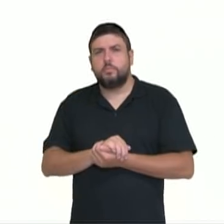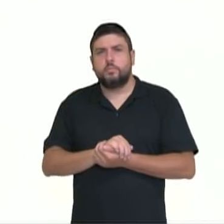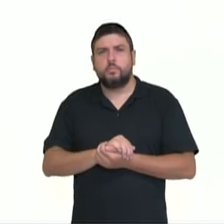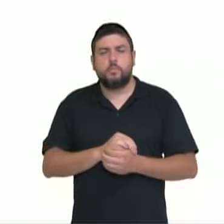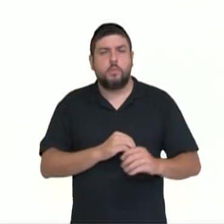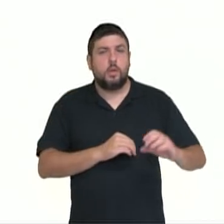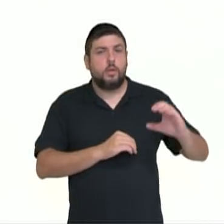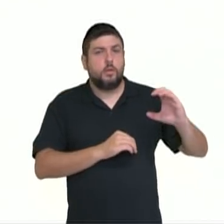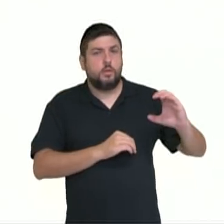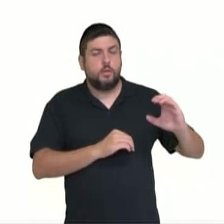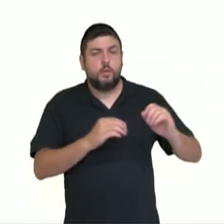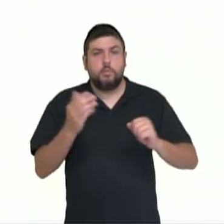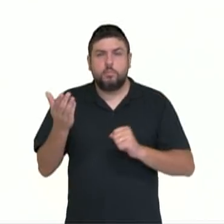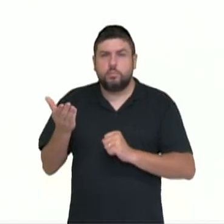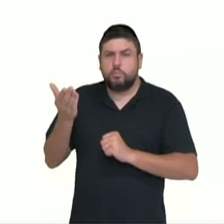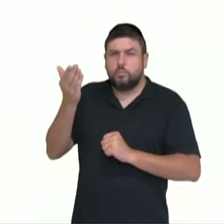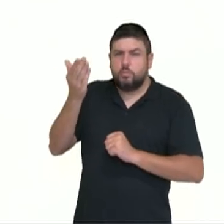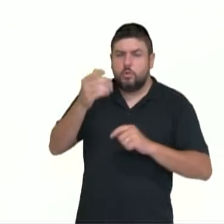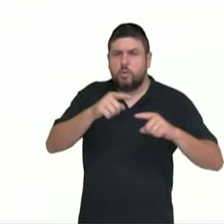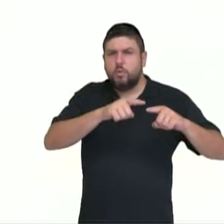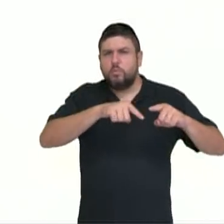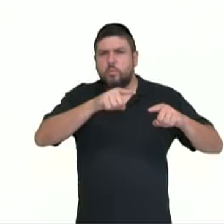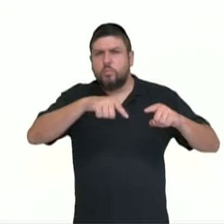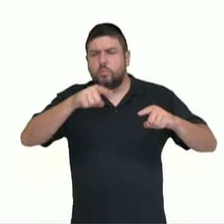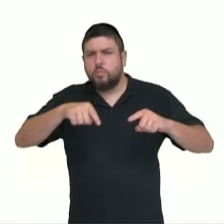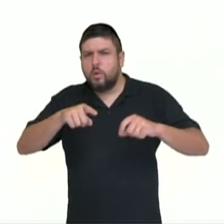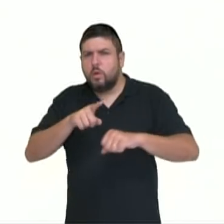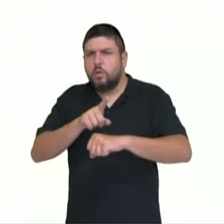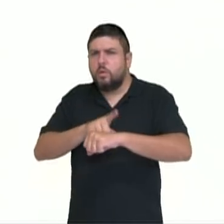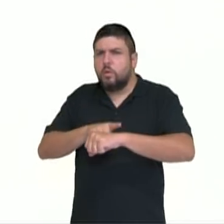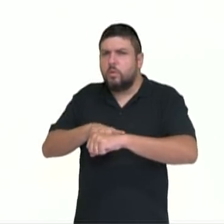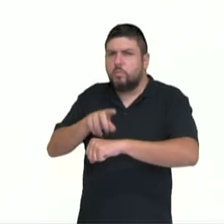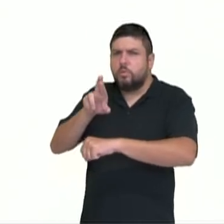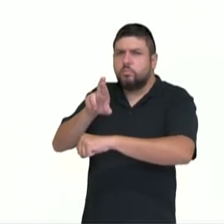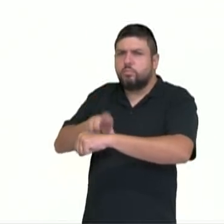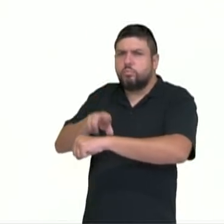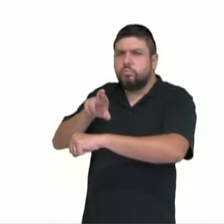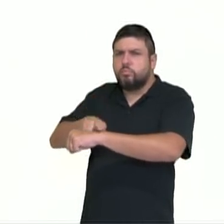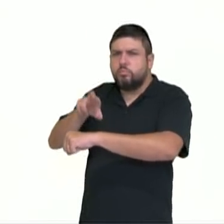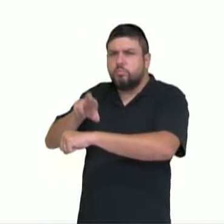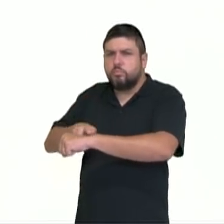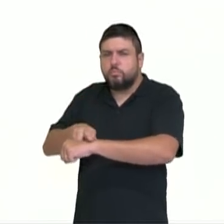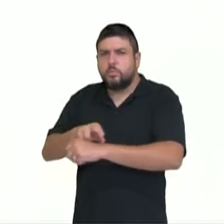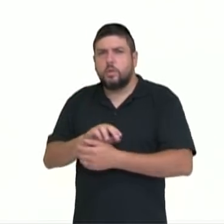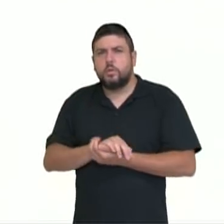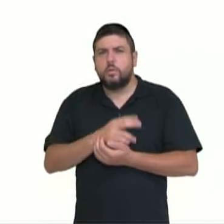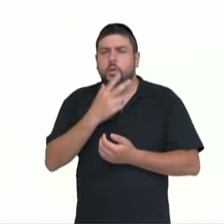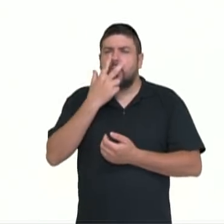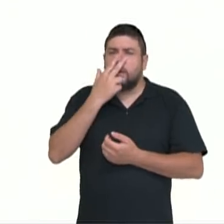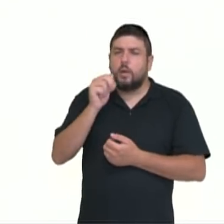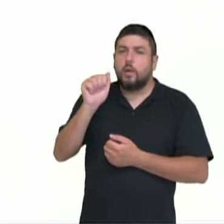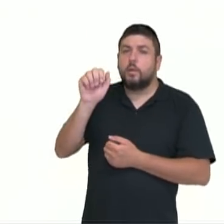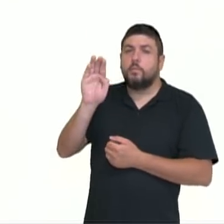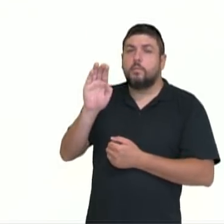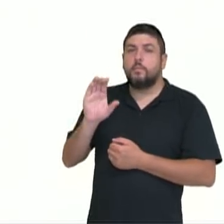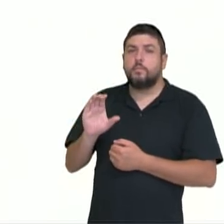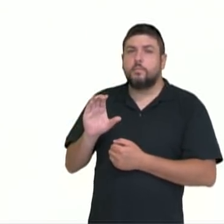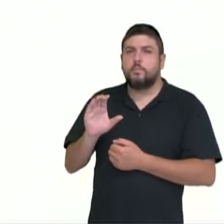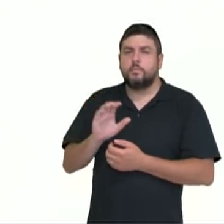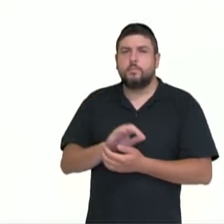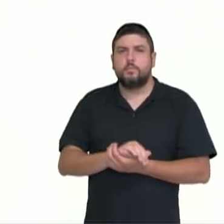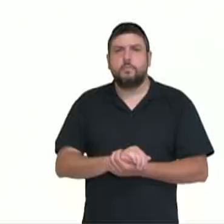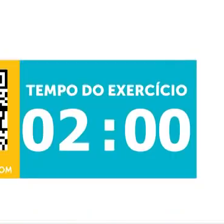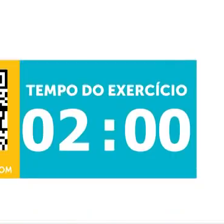C. Altura, timbre, compasso e ritmo. O que você acha? Letra A, B ou C?